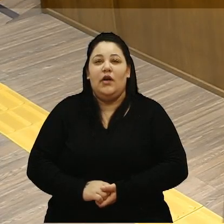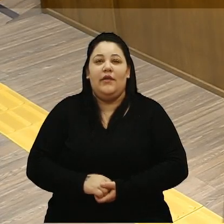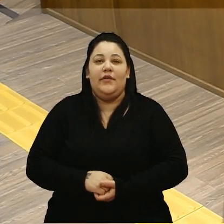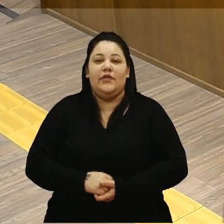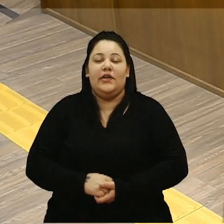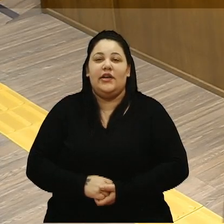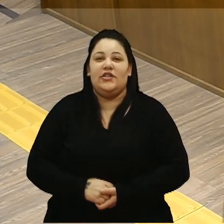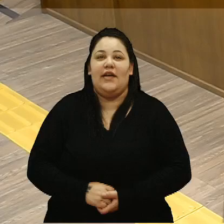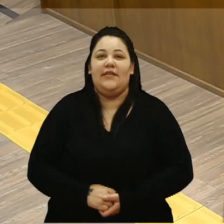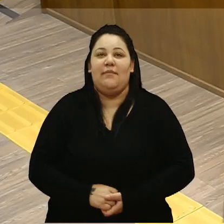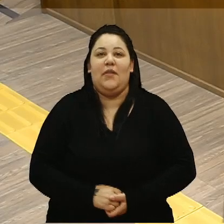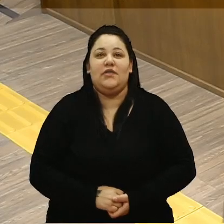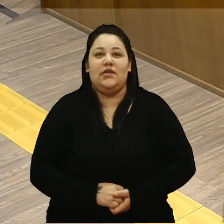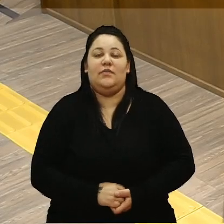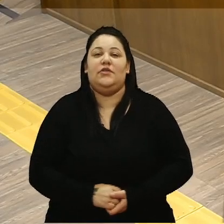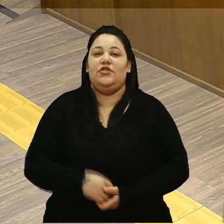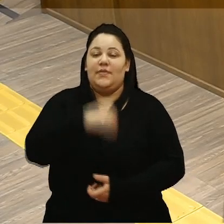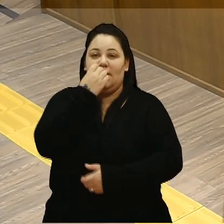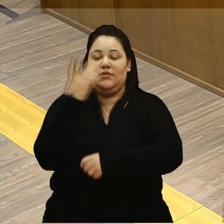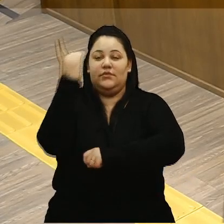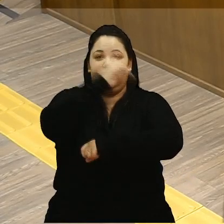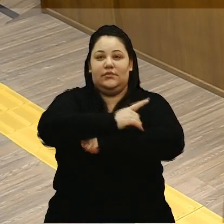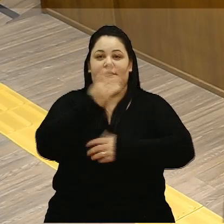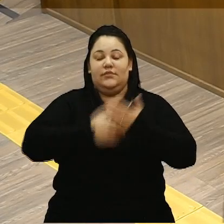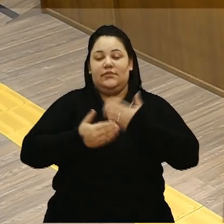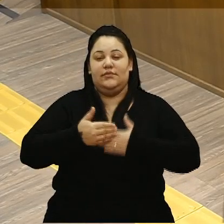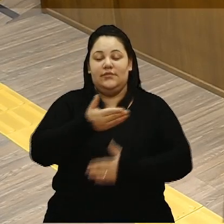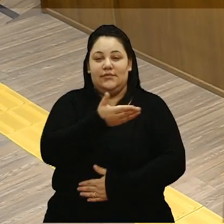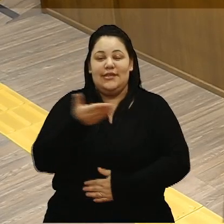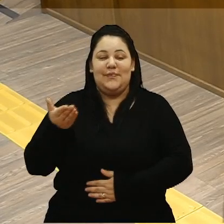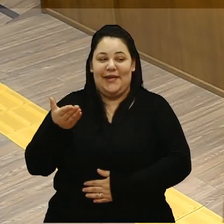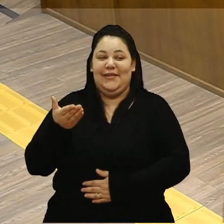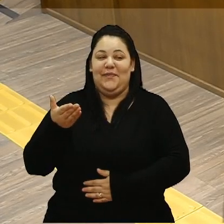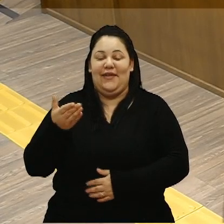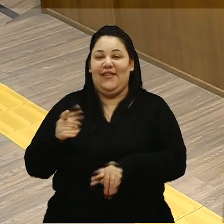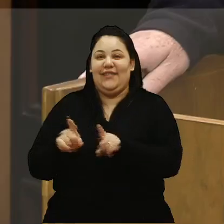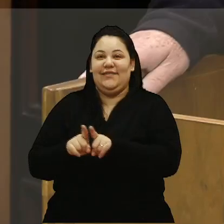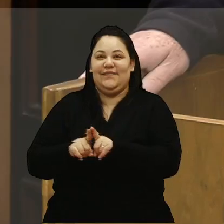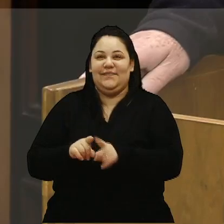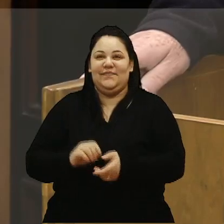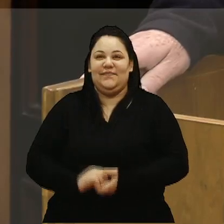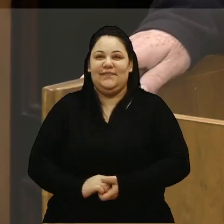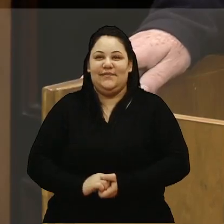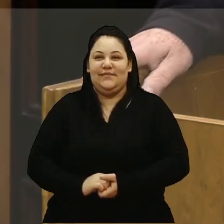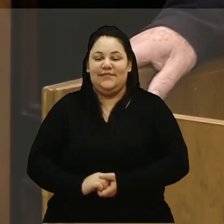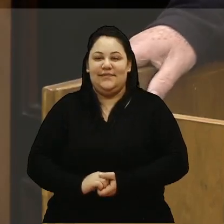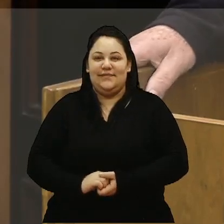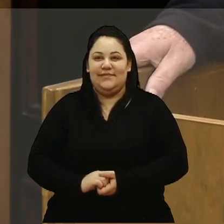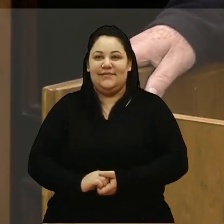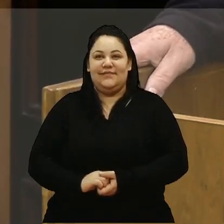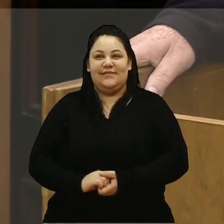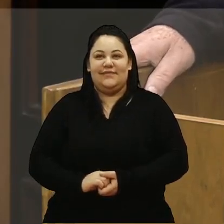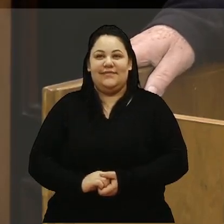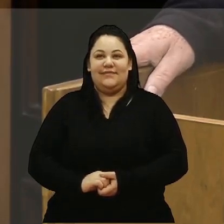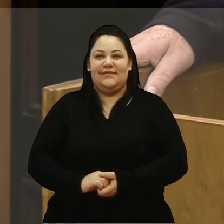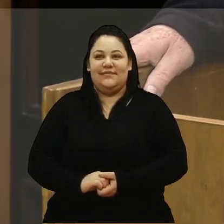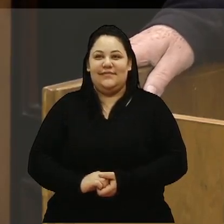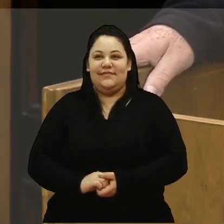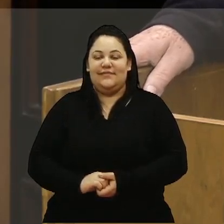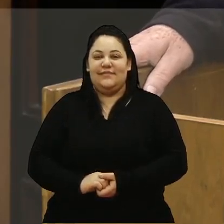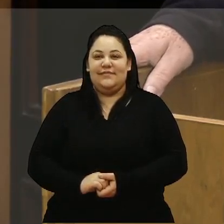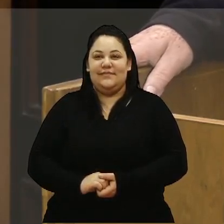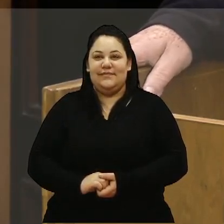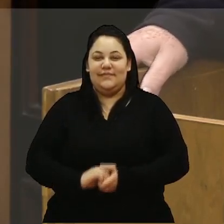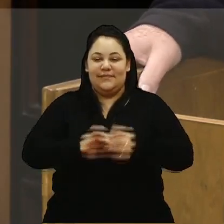Bom dia a todos e a todas. Minha saudação a todos que nos acompanham através da TV